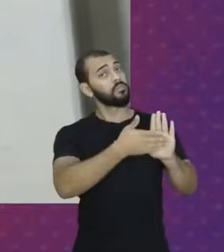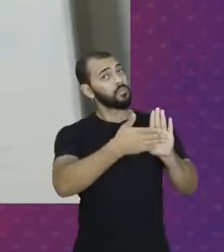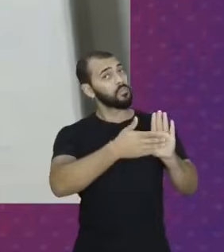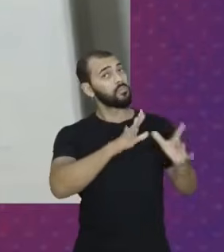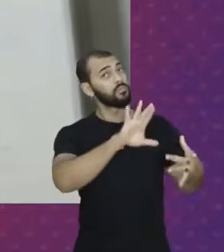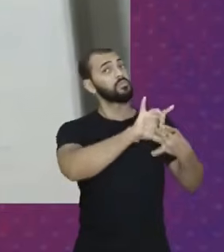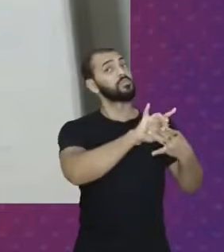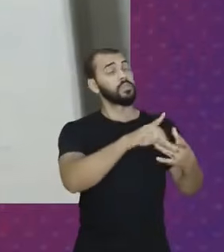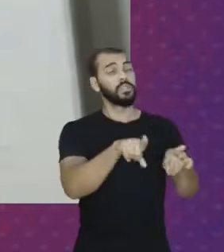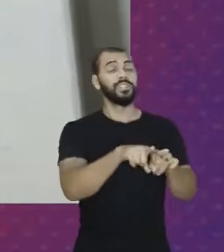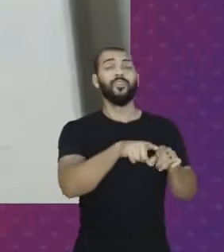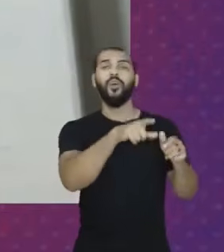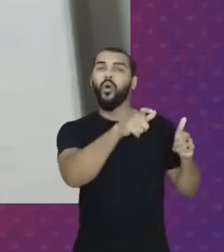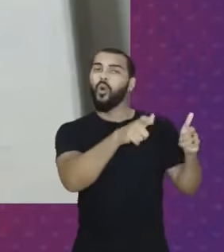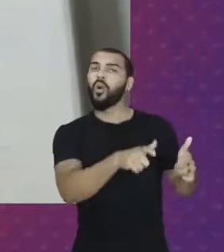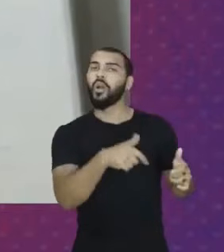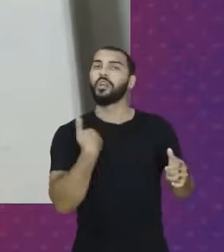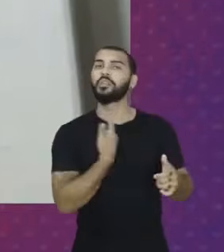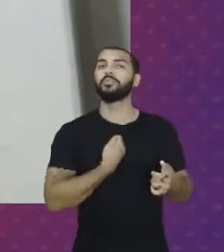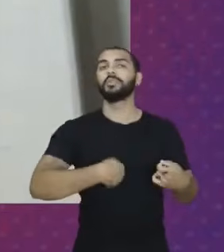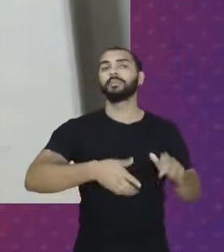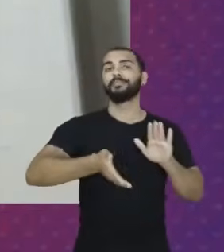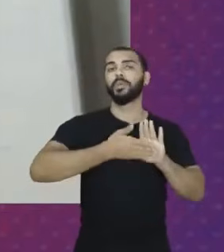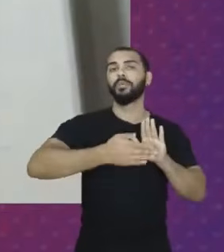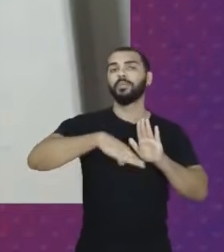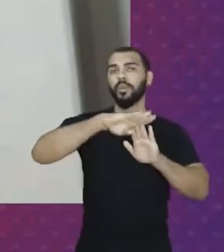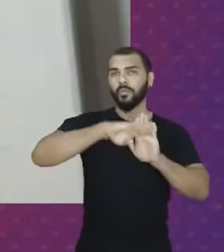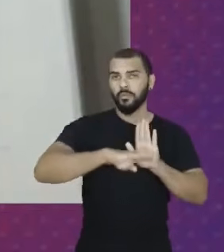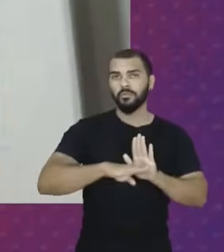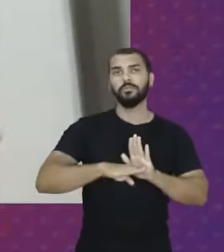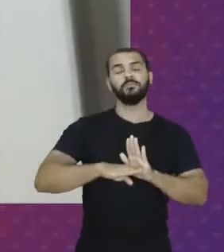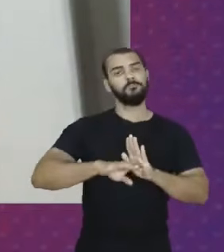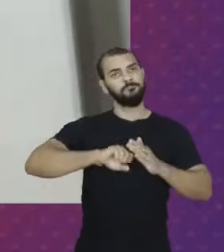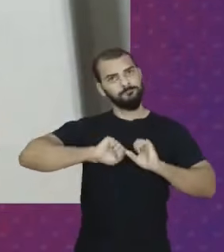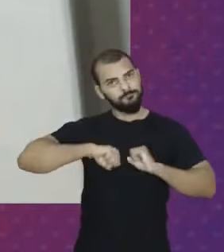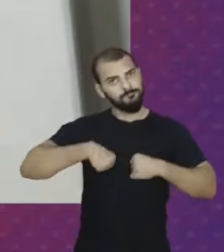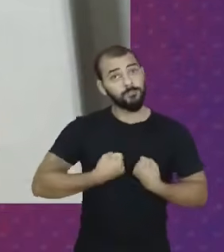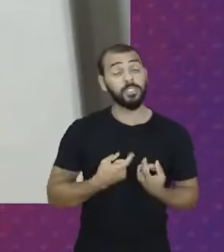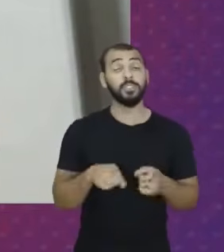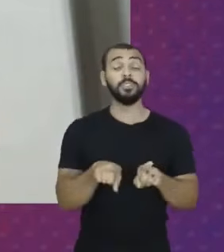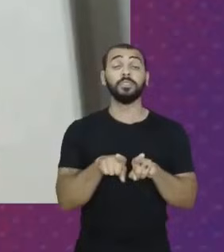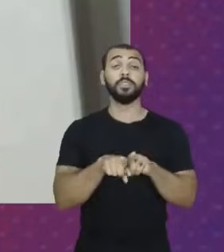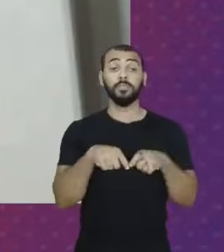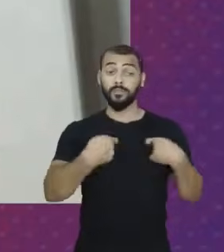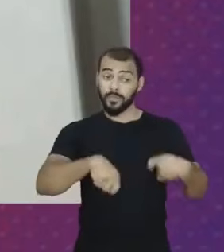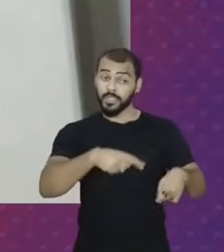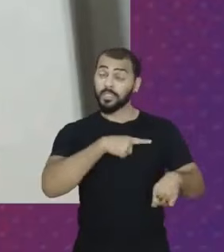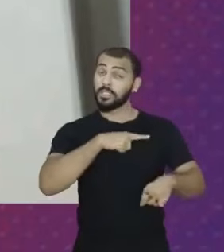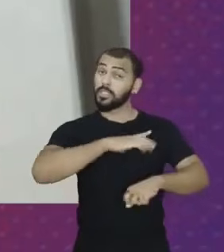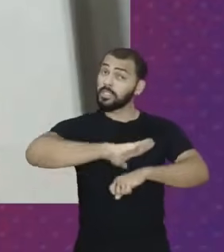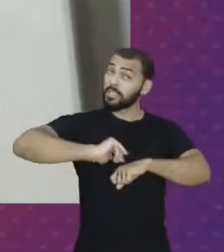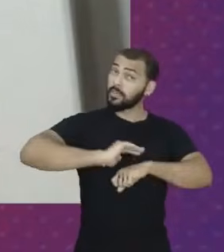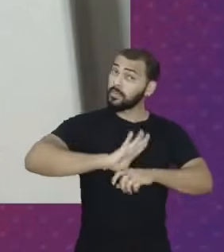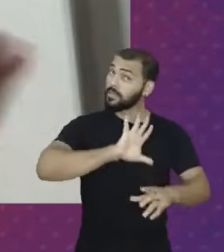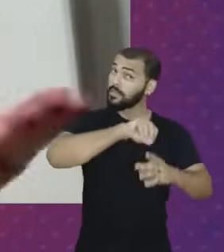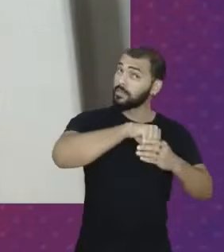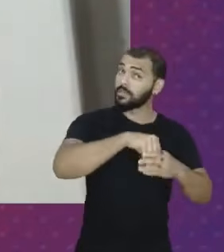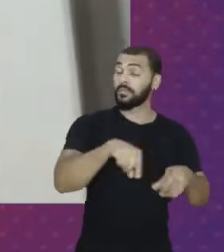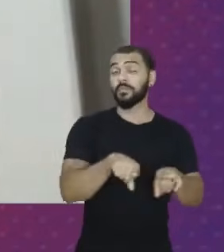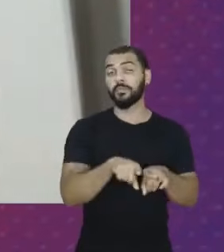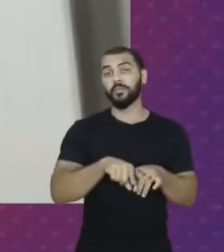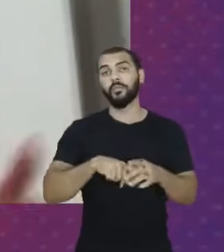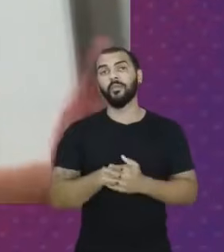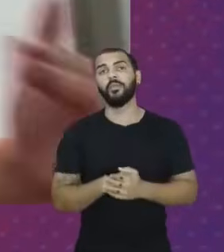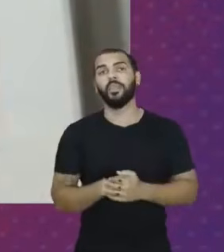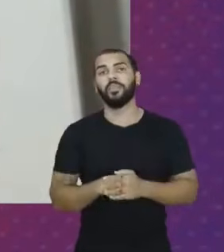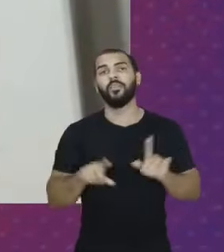precisamos levar as nossas pautas de fato e defender essas pautas e fazer com que elas tenham visibilidade. Ao contrário, por exemplo, lá no